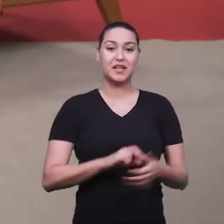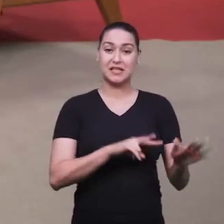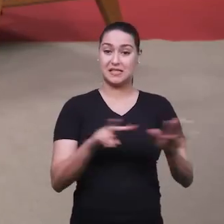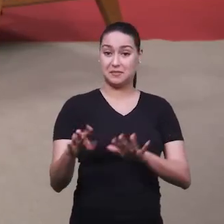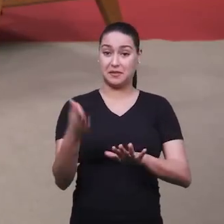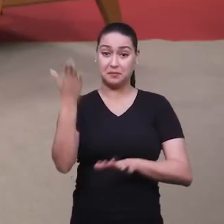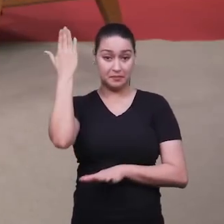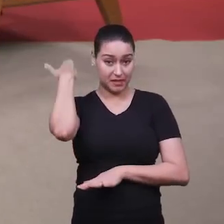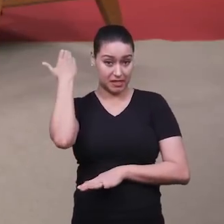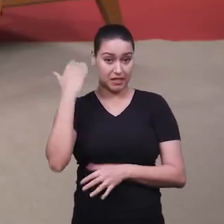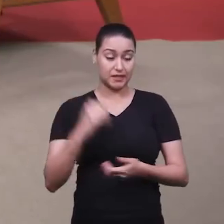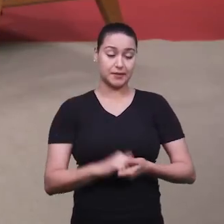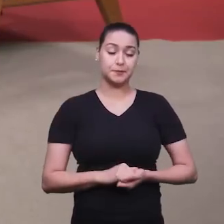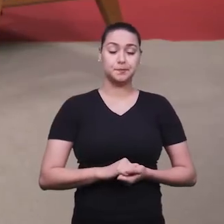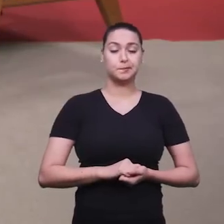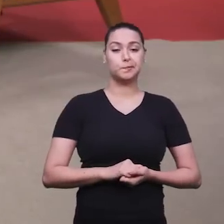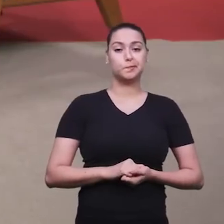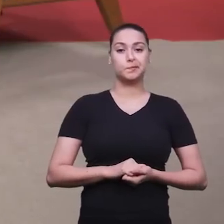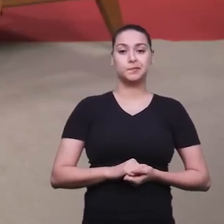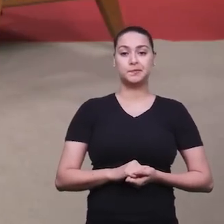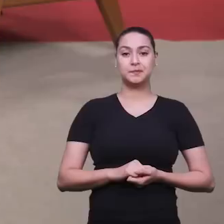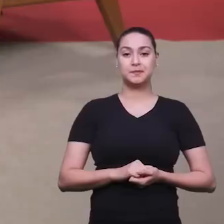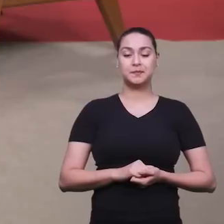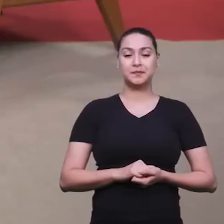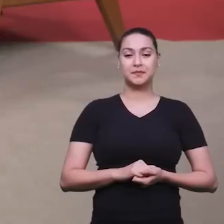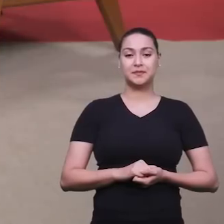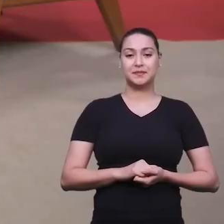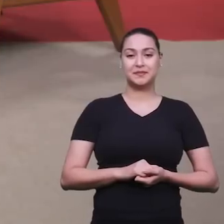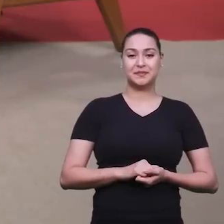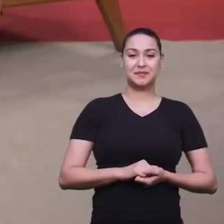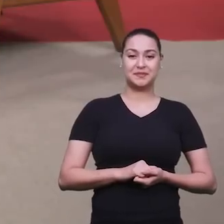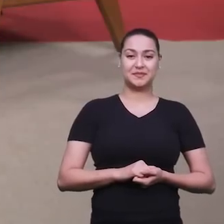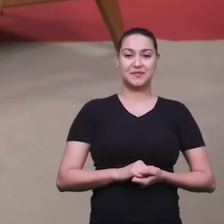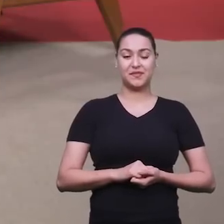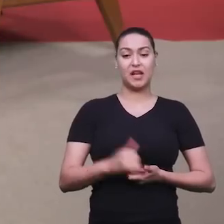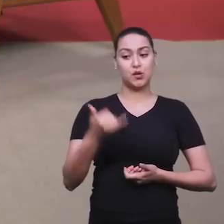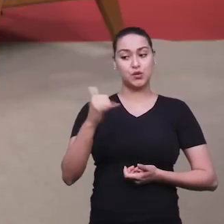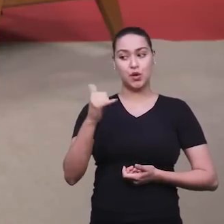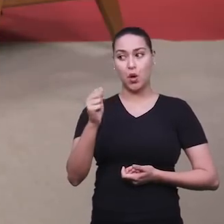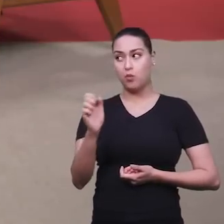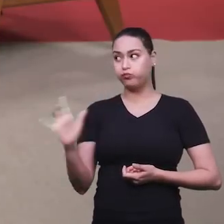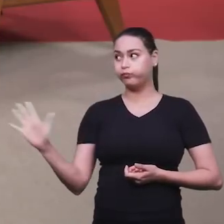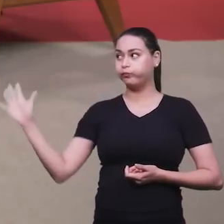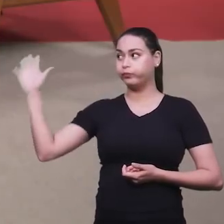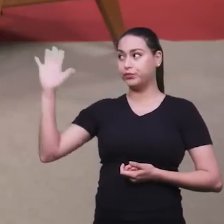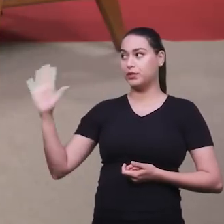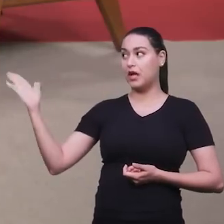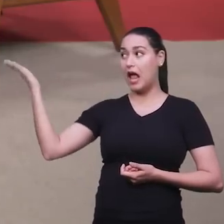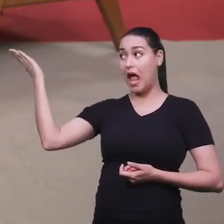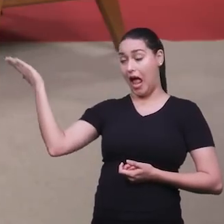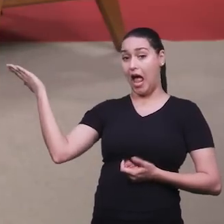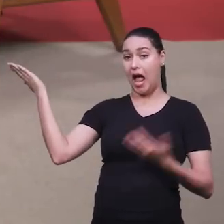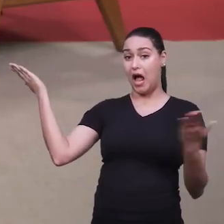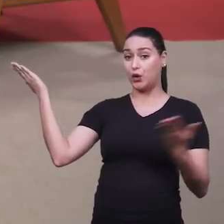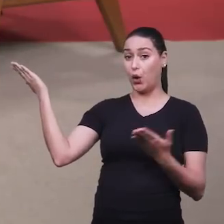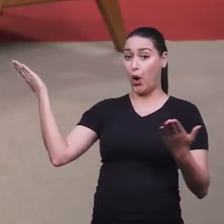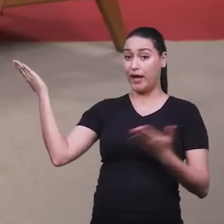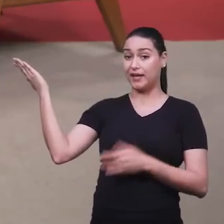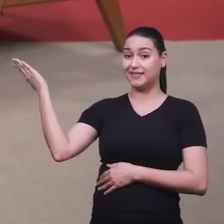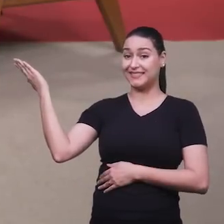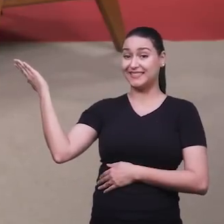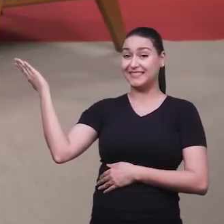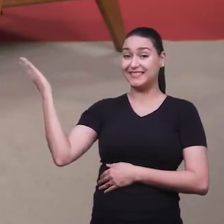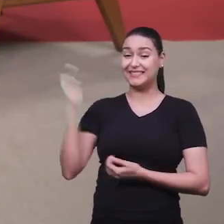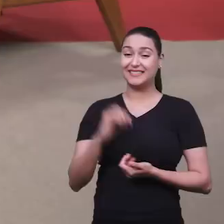de hoje, Exatamente. mas da questão trazida Que foi na semana trazida na passada. semana passada. Uma das coisas, inclusive, Sérgio, que é interessante, quando você aponta a câmera